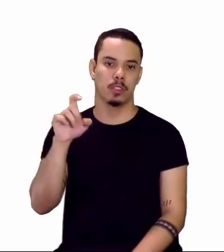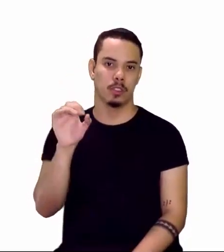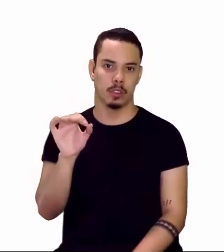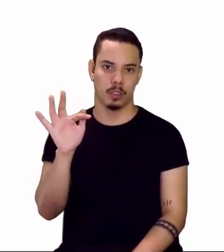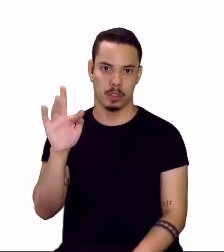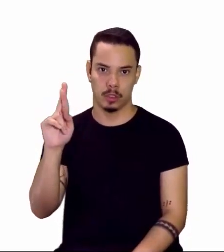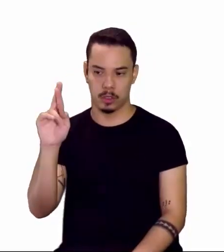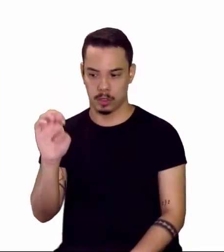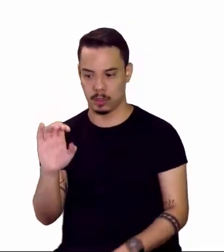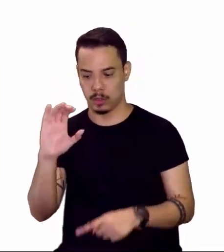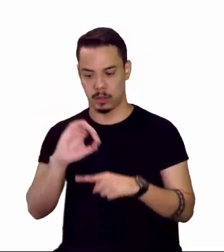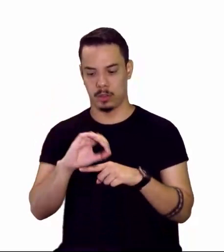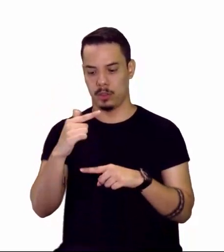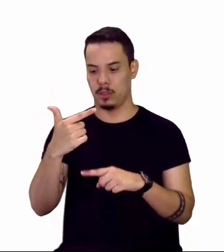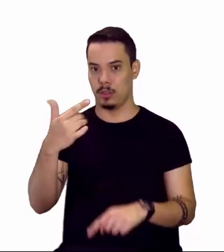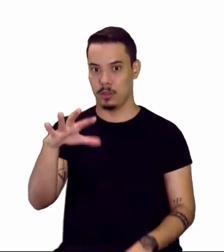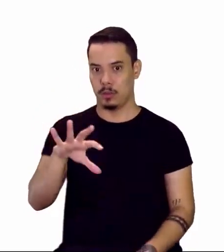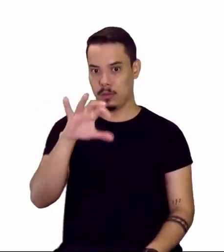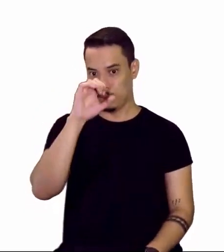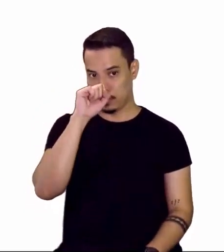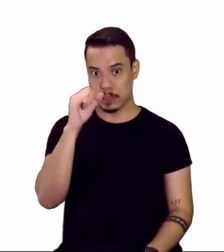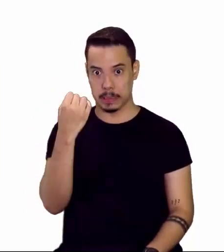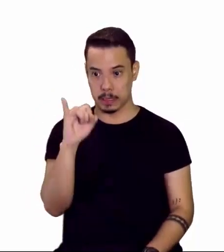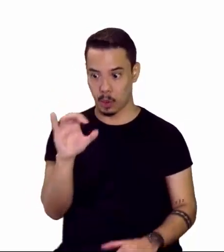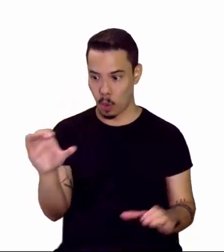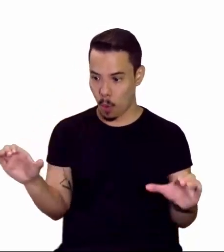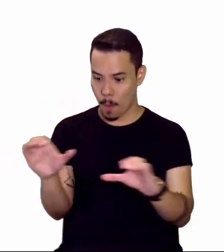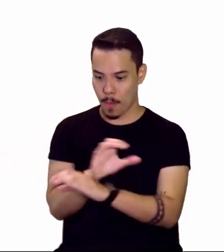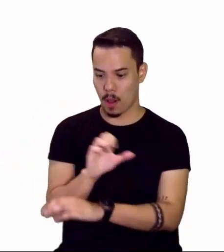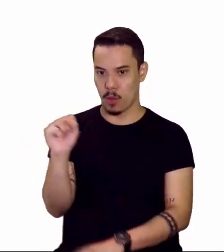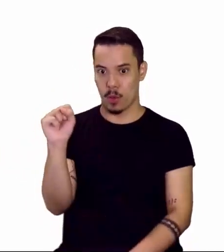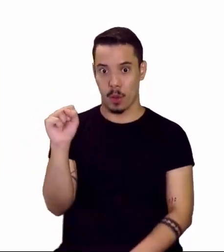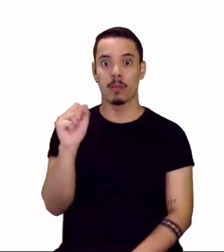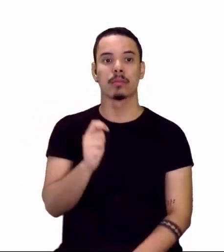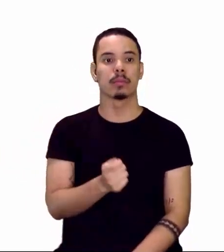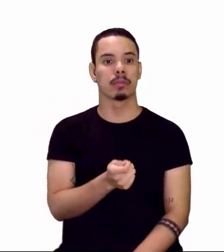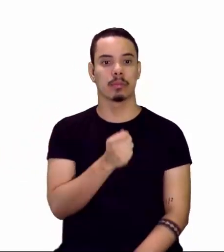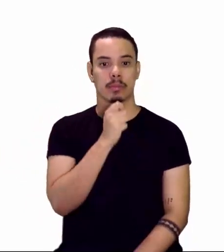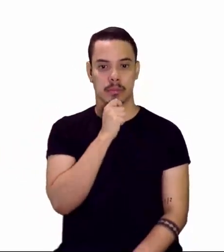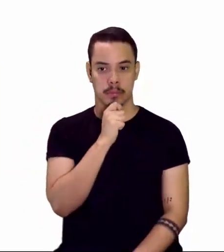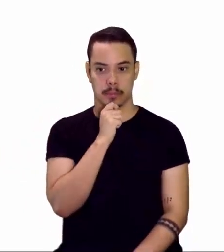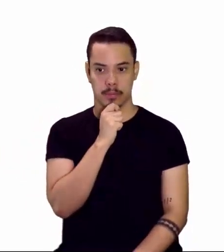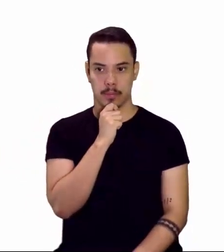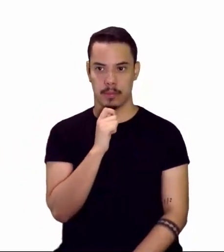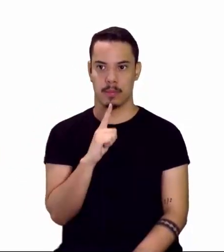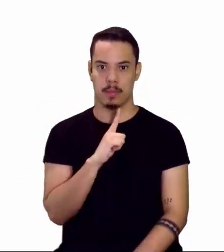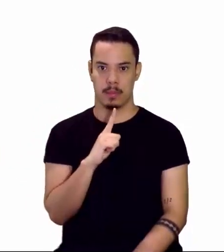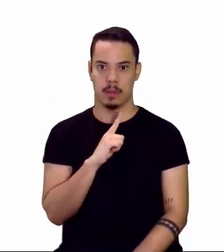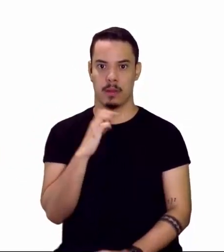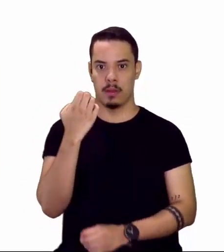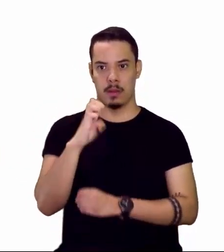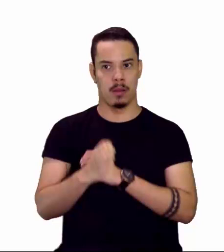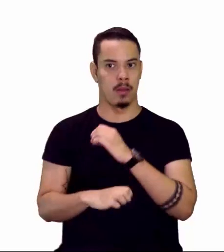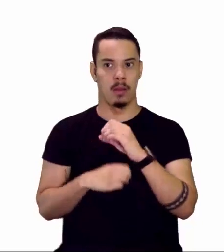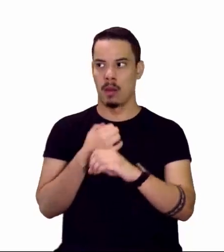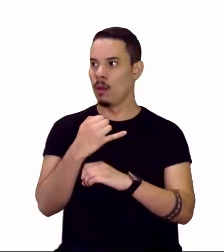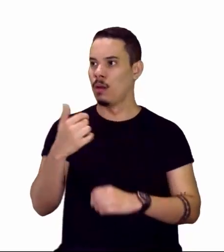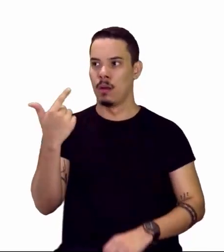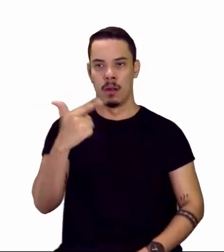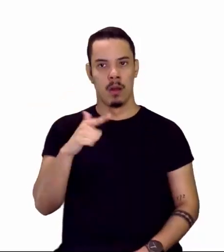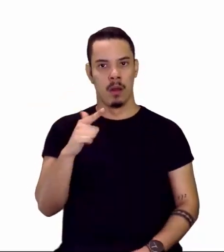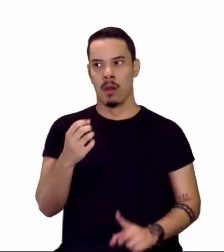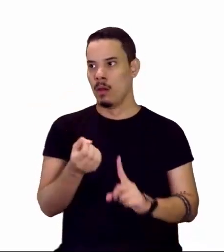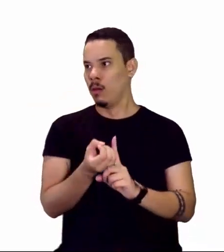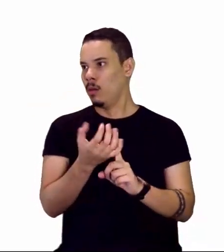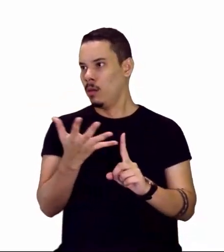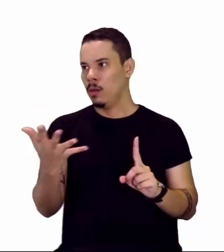viram que quando eles completam o octeto, ainda apresenta elétrons não compartilhados.